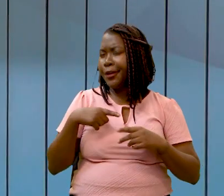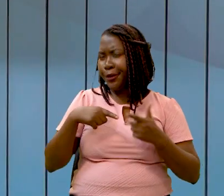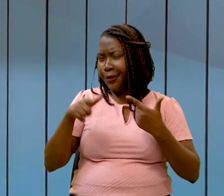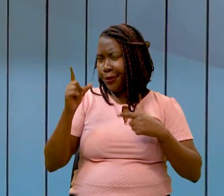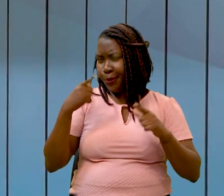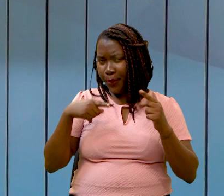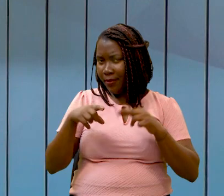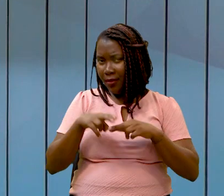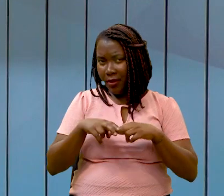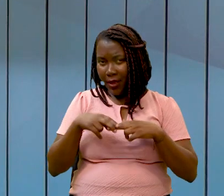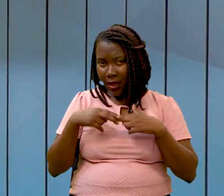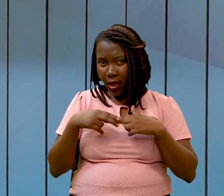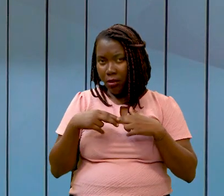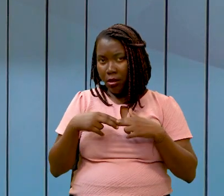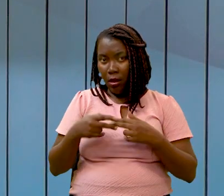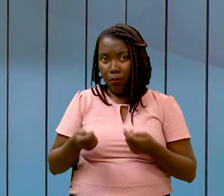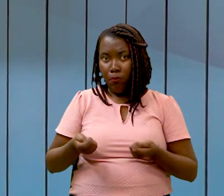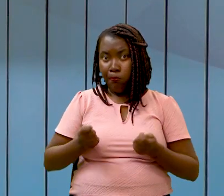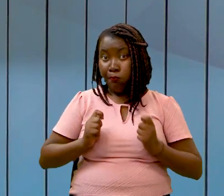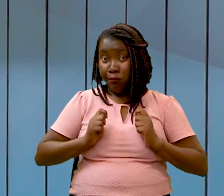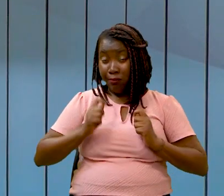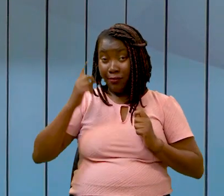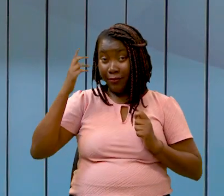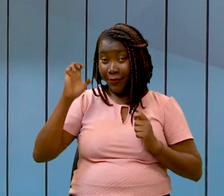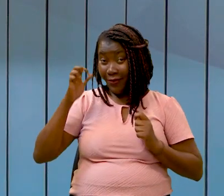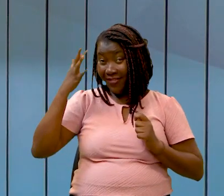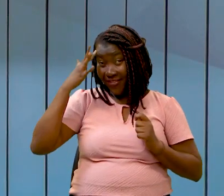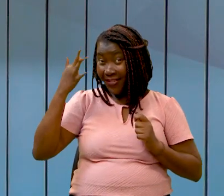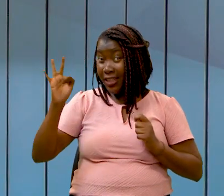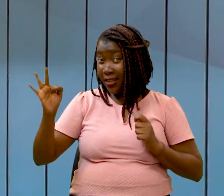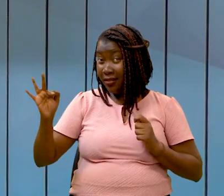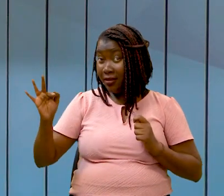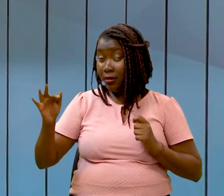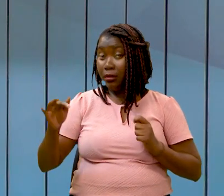outras causas que provoquem a enxaqueca?